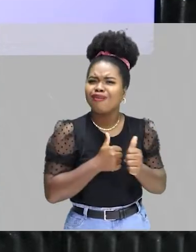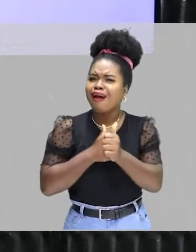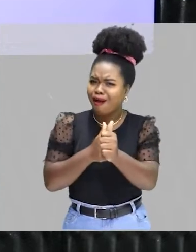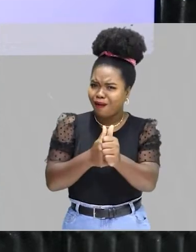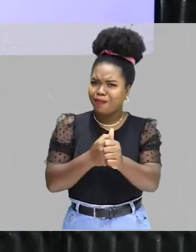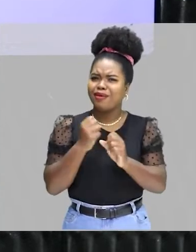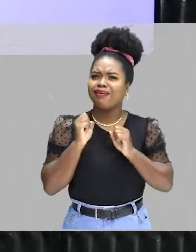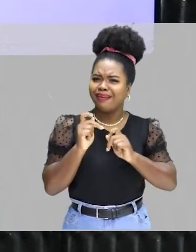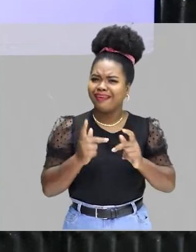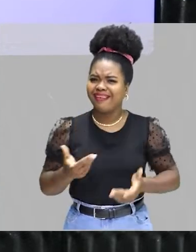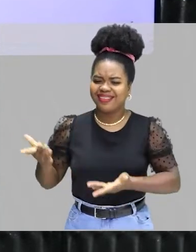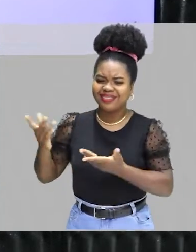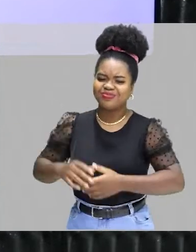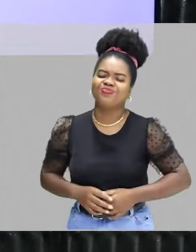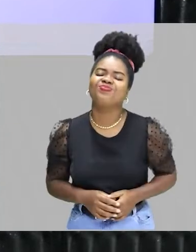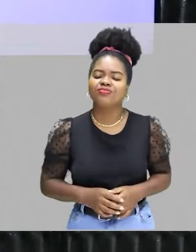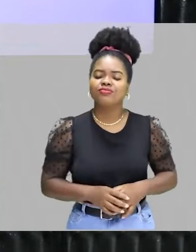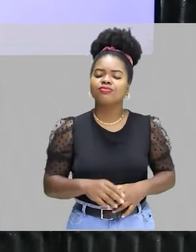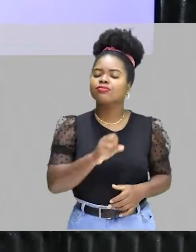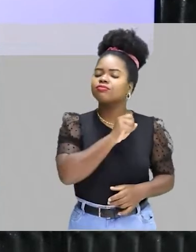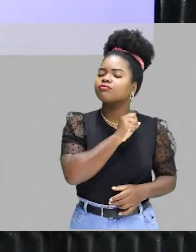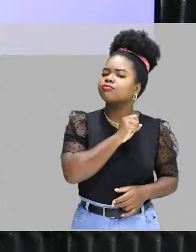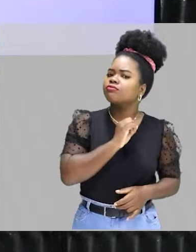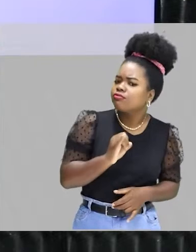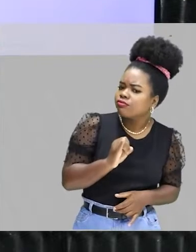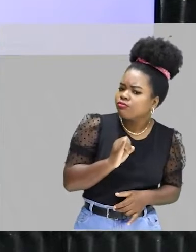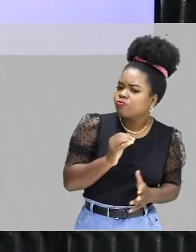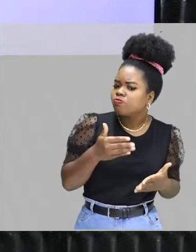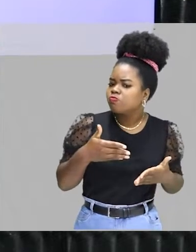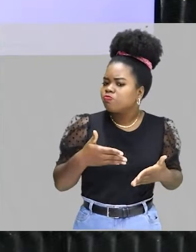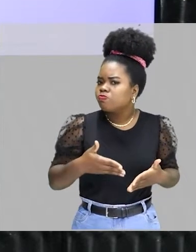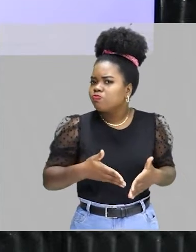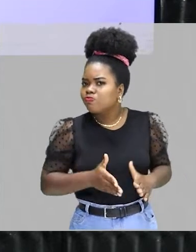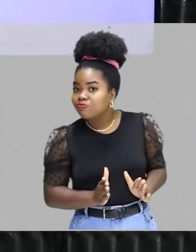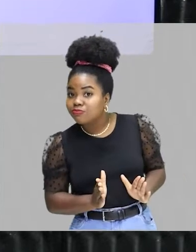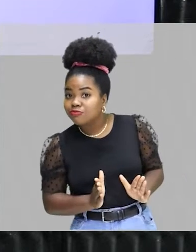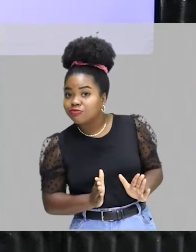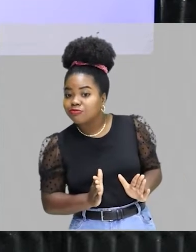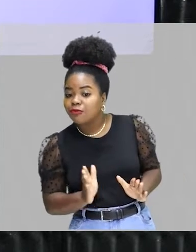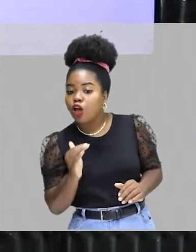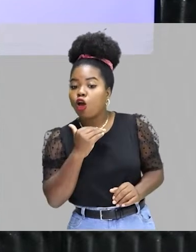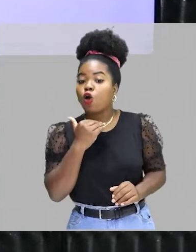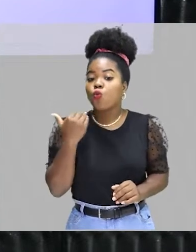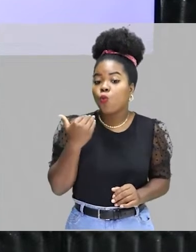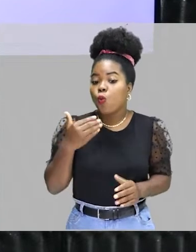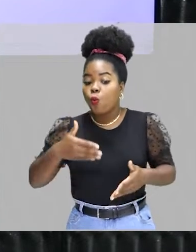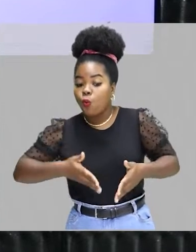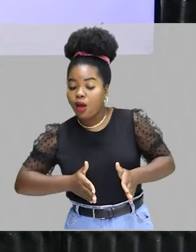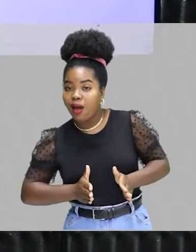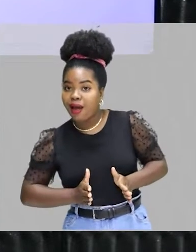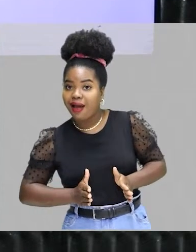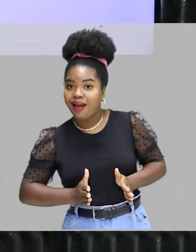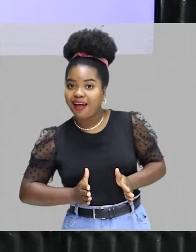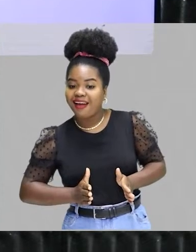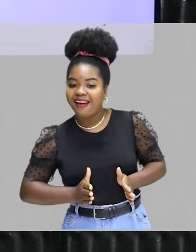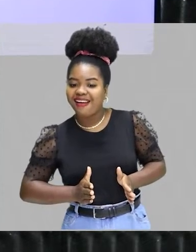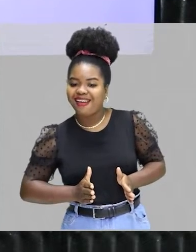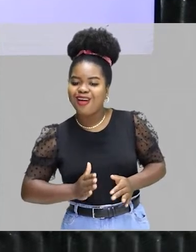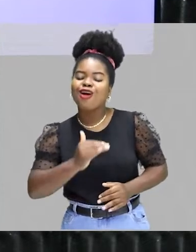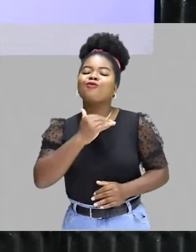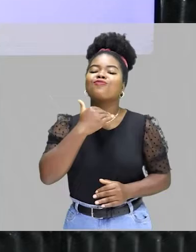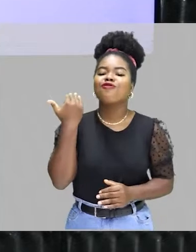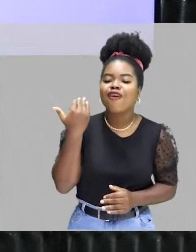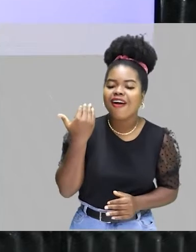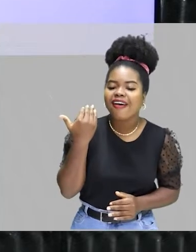comigo. Se, nasce, morre, nasce.